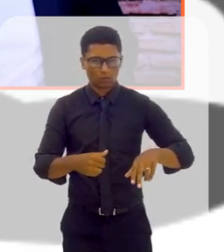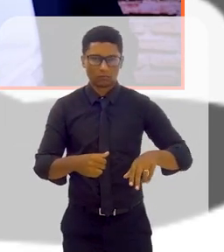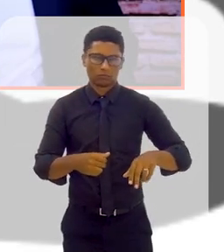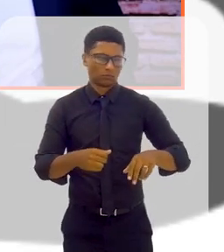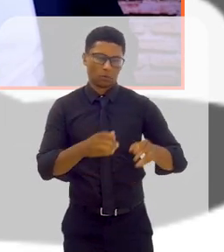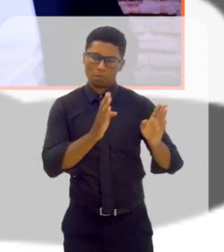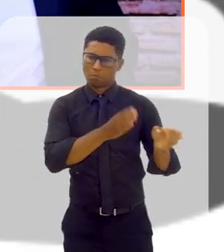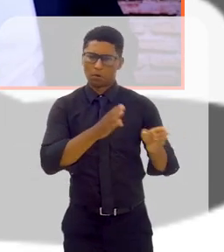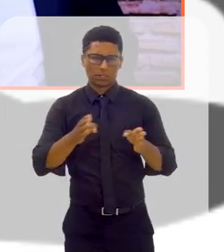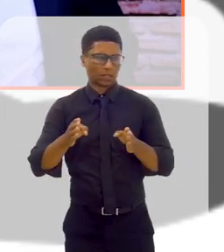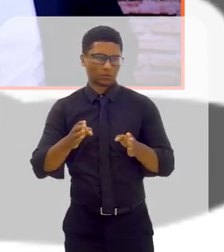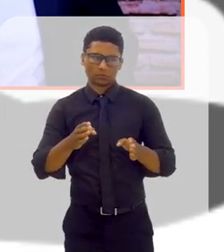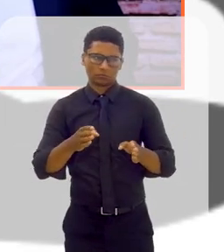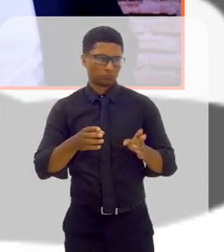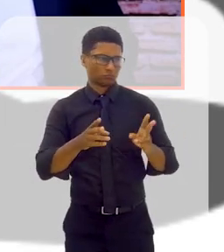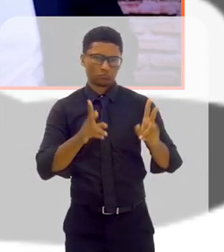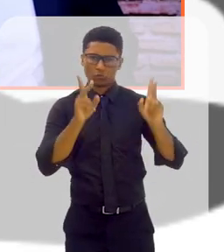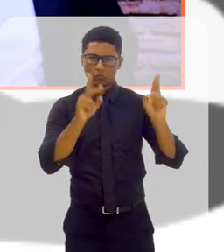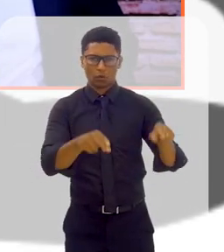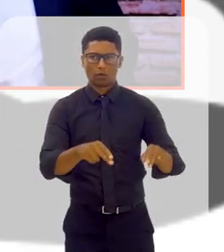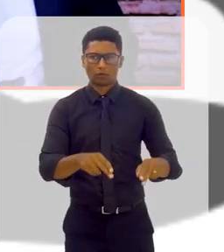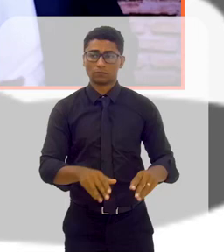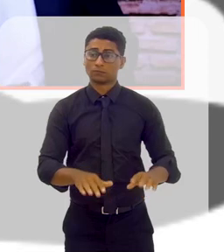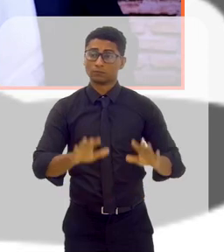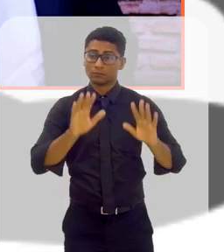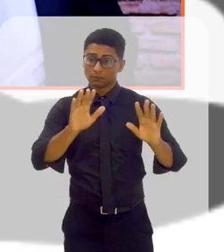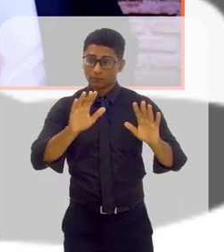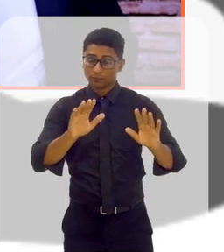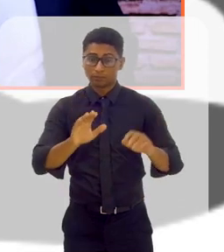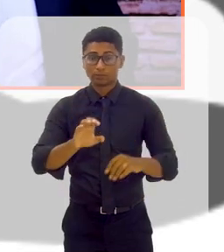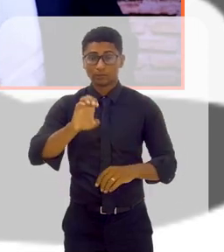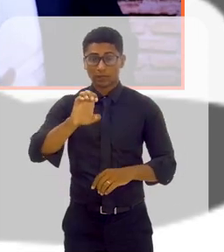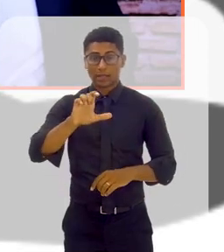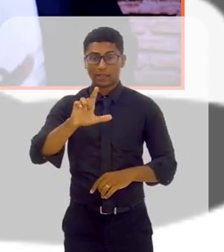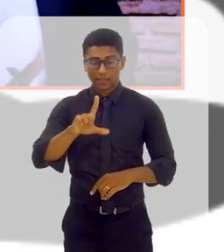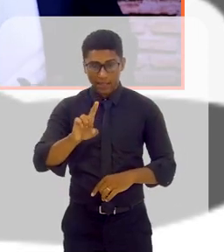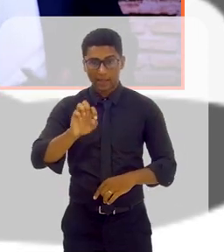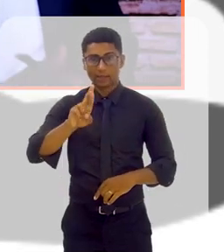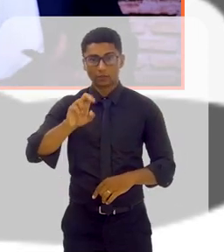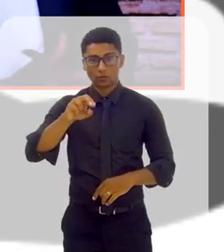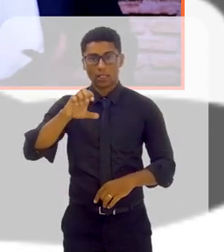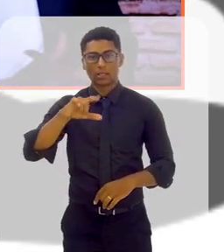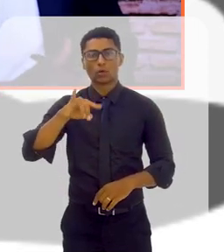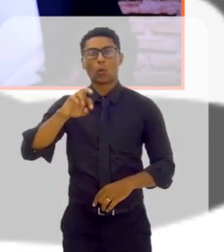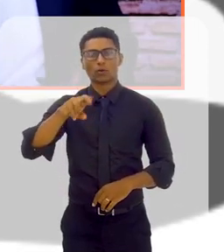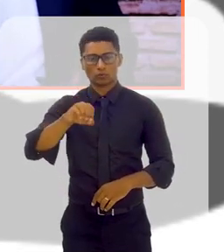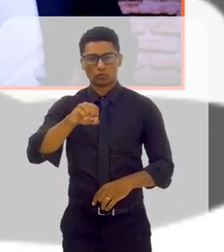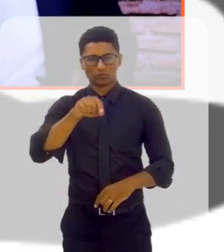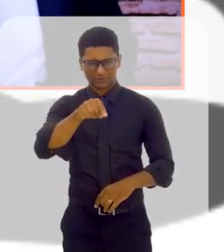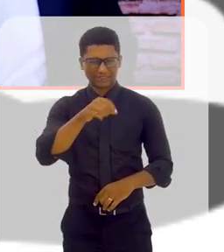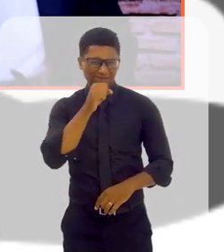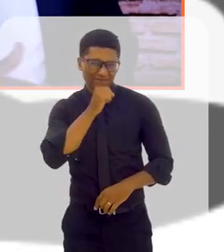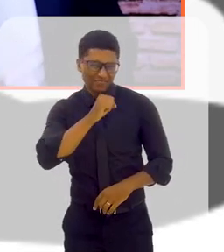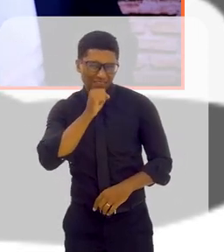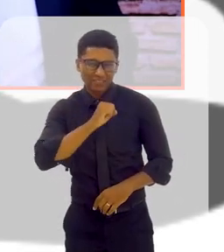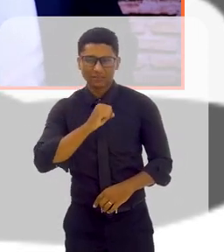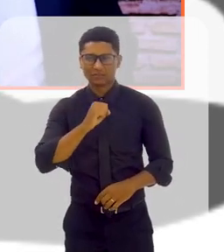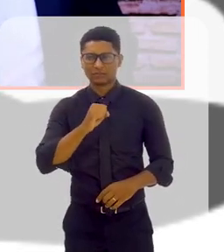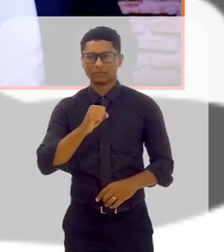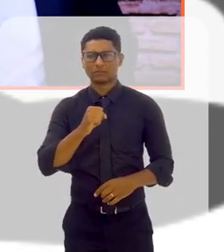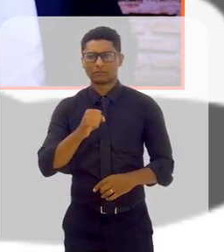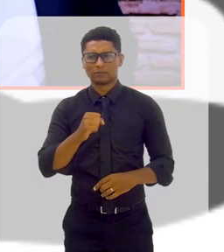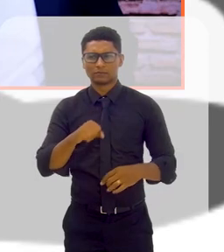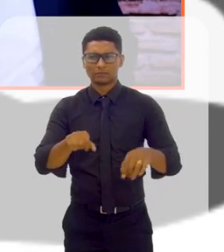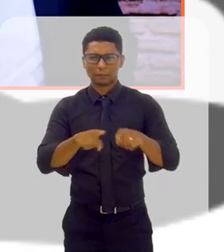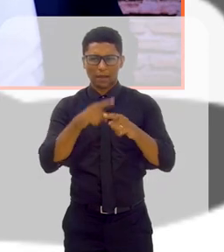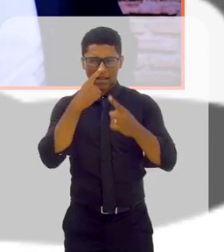é o mesmo mas agora deixando claro a classificação os equipamentos eletroeletrônicos inservíveis conhecidos